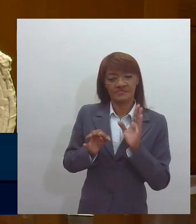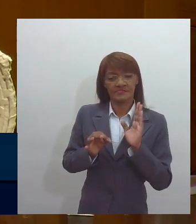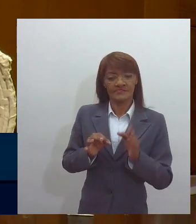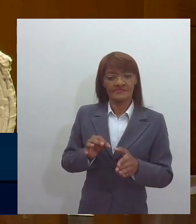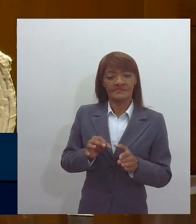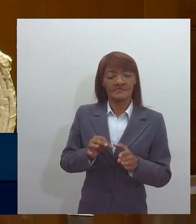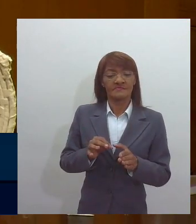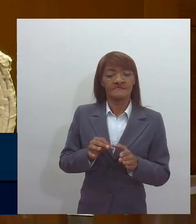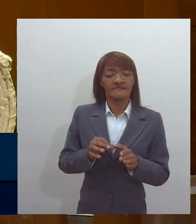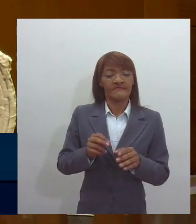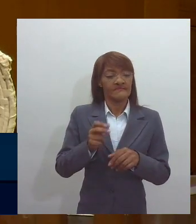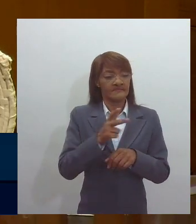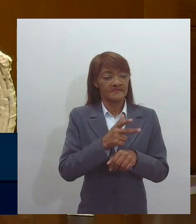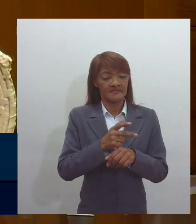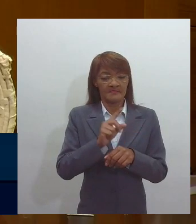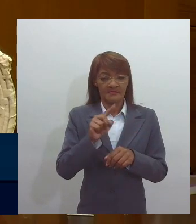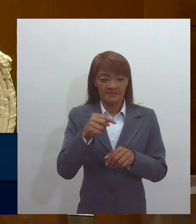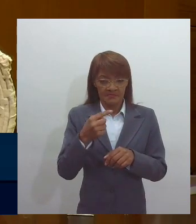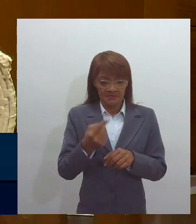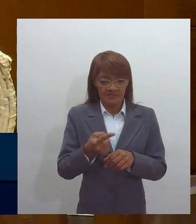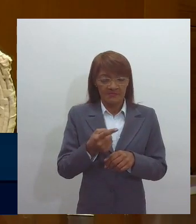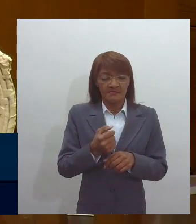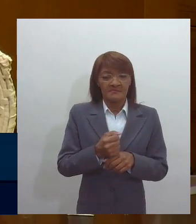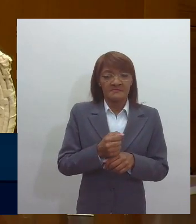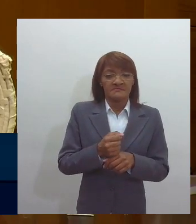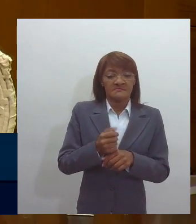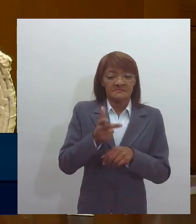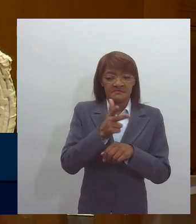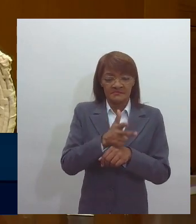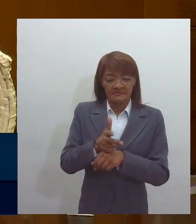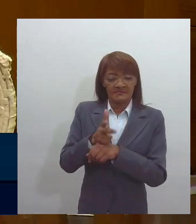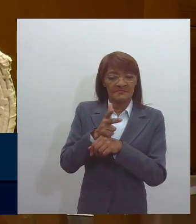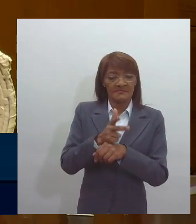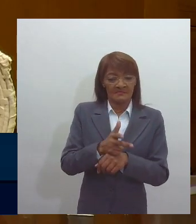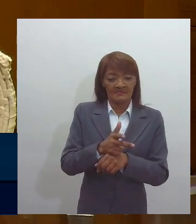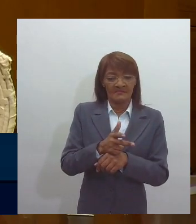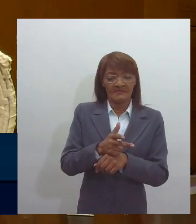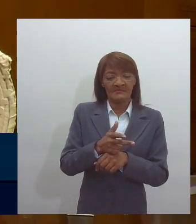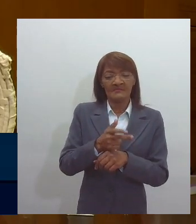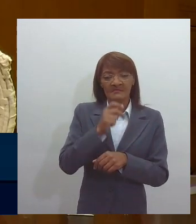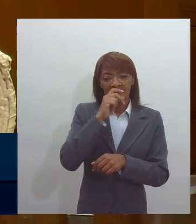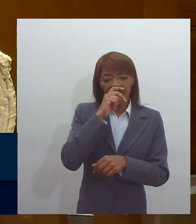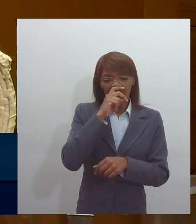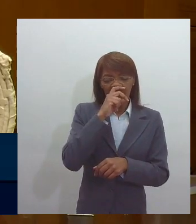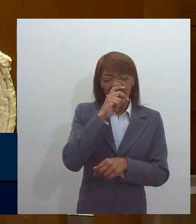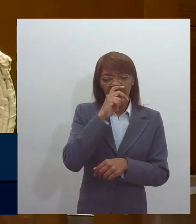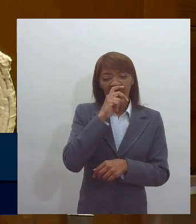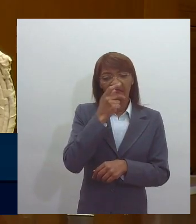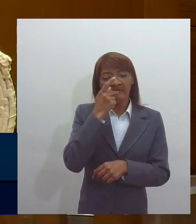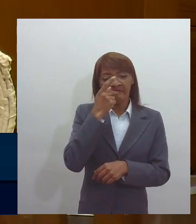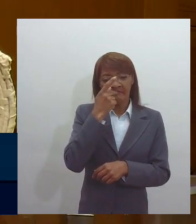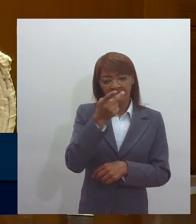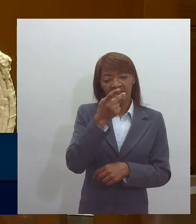do vídeo eu vou fazer as minhas colocações. Podem colocar aí.